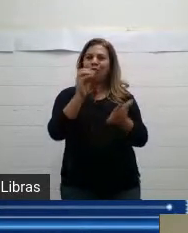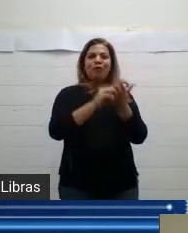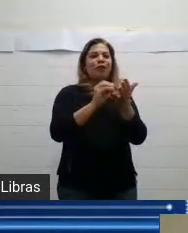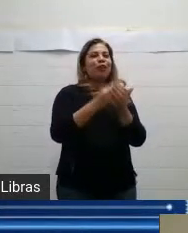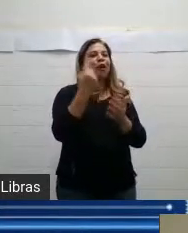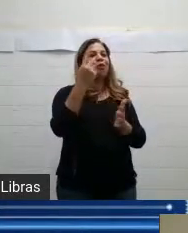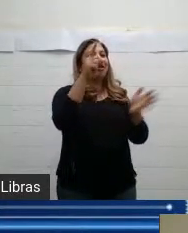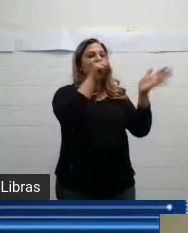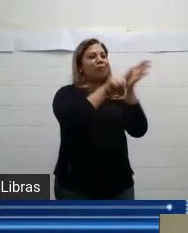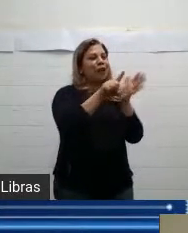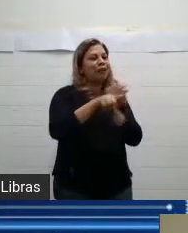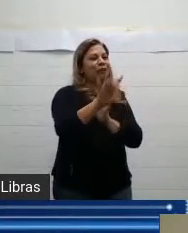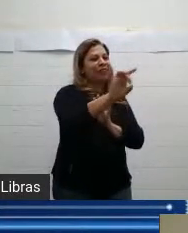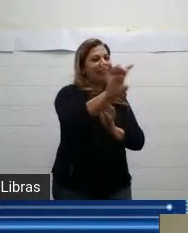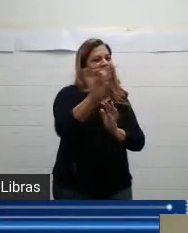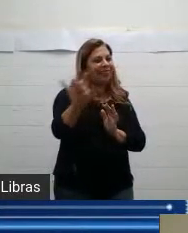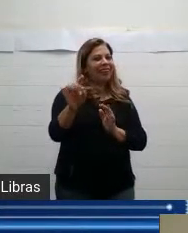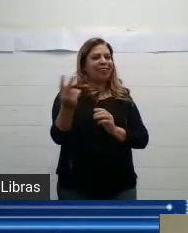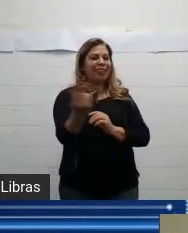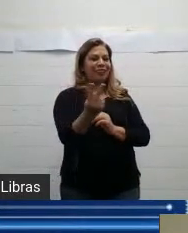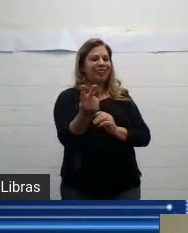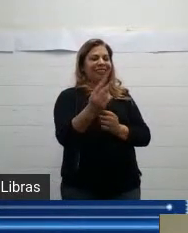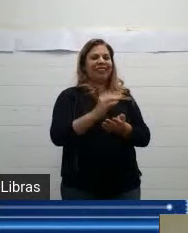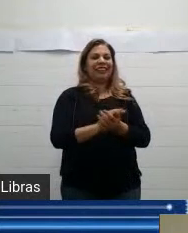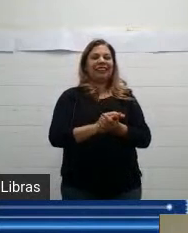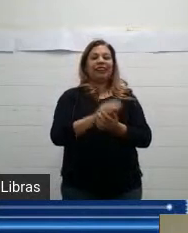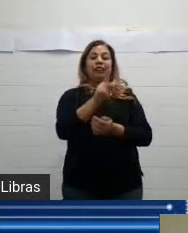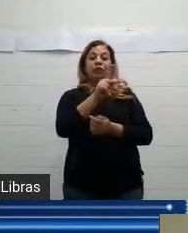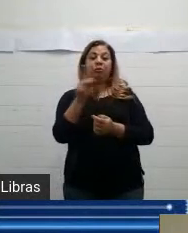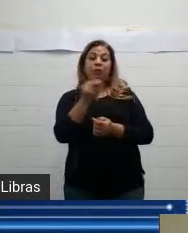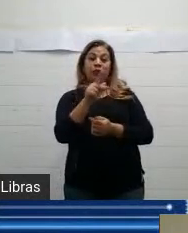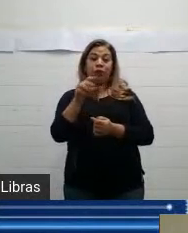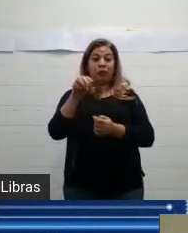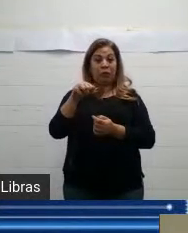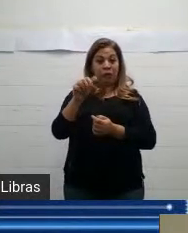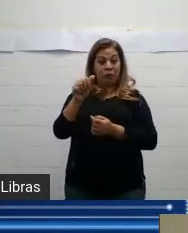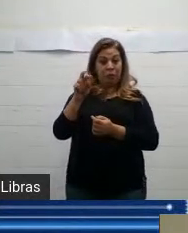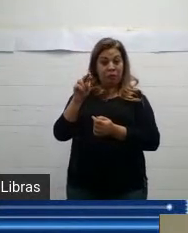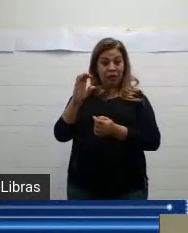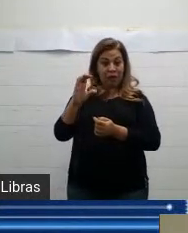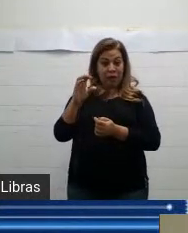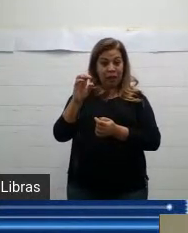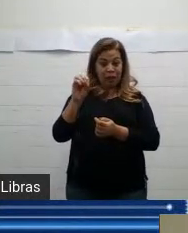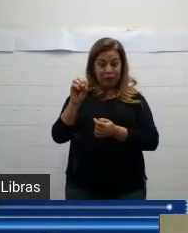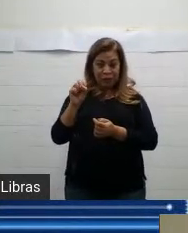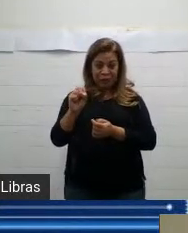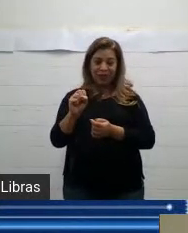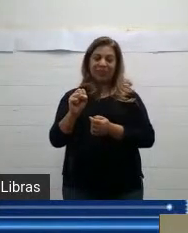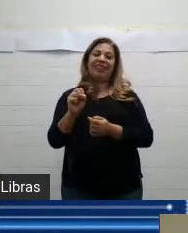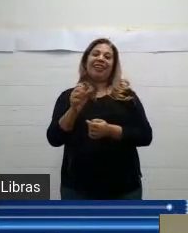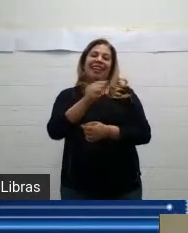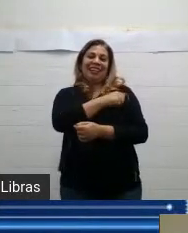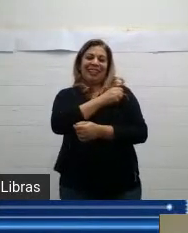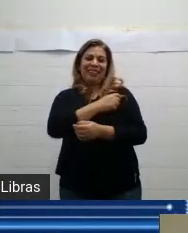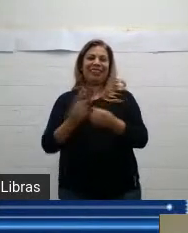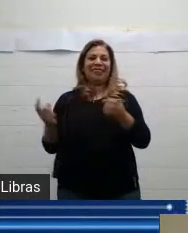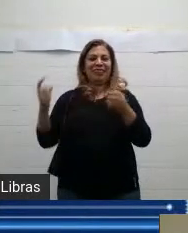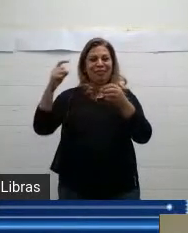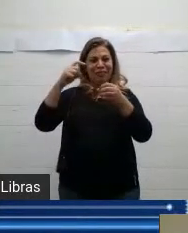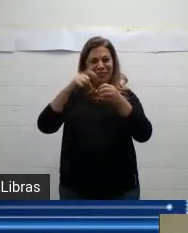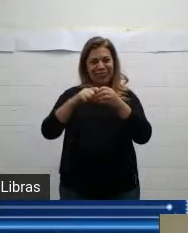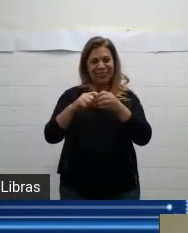aí para cada uma delas, tá? É, o professor Marco Arlindo, parabenizando as nossas egressas aqui do